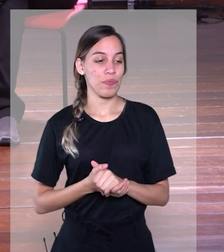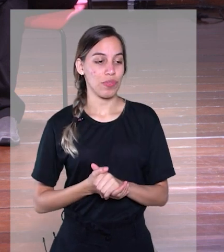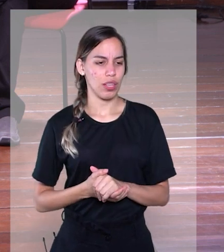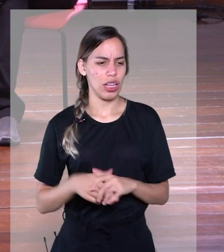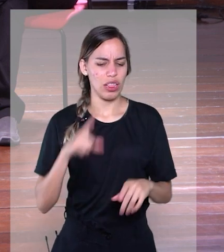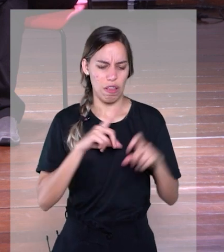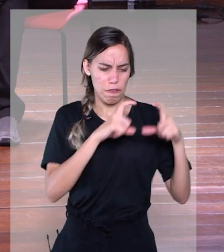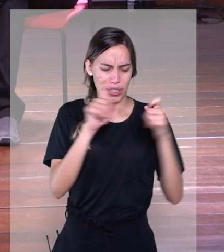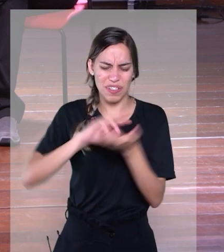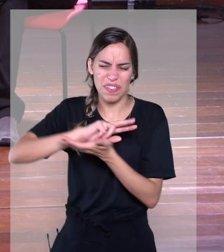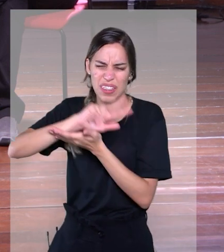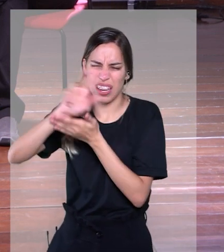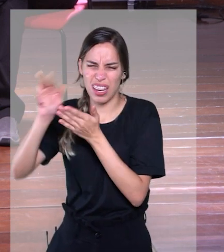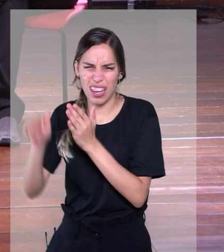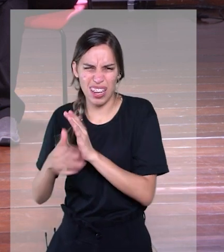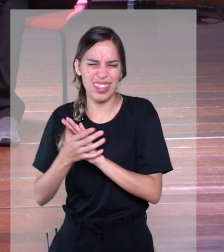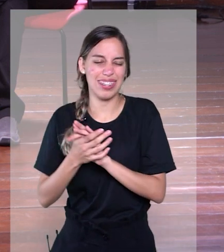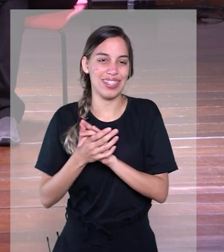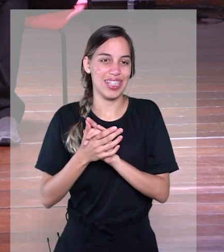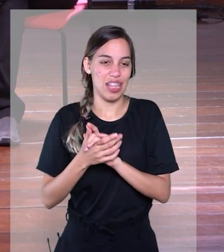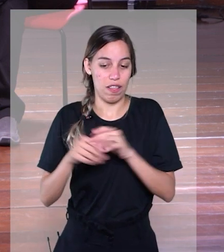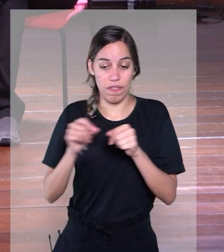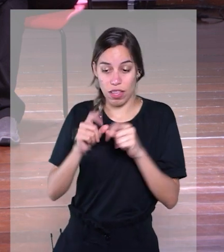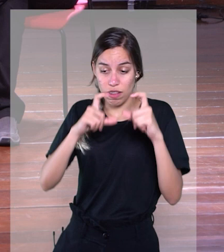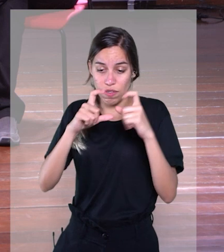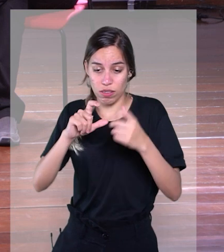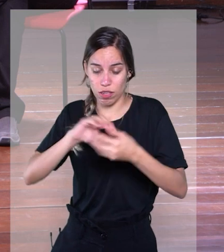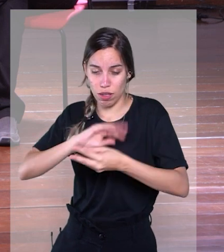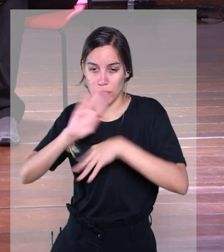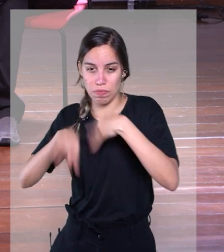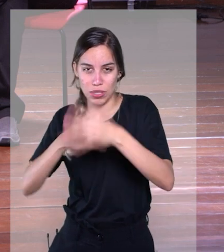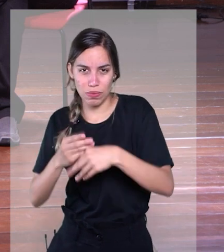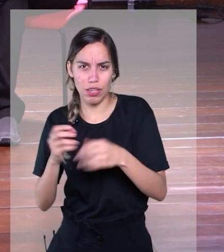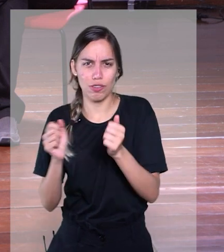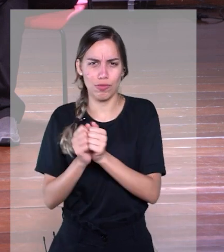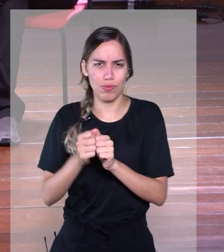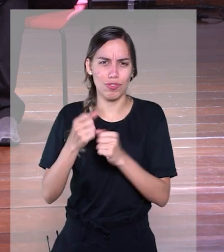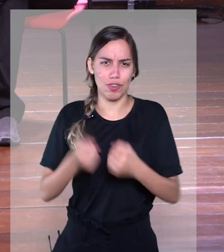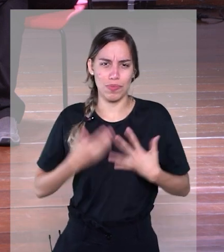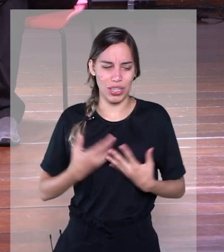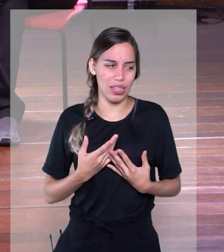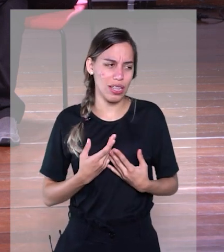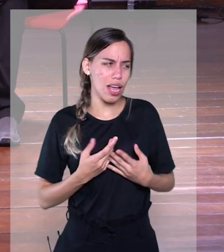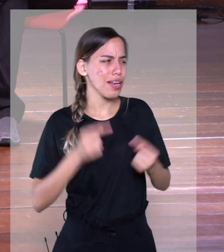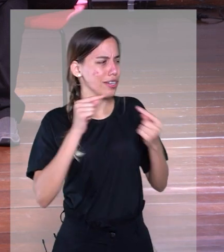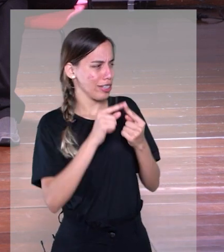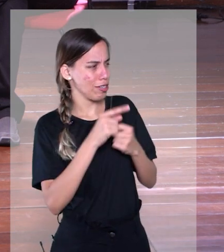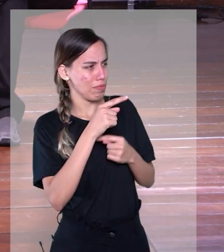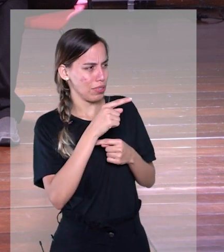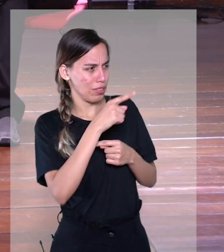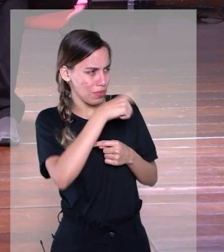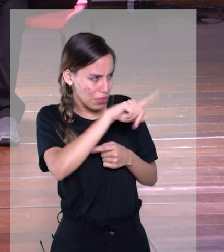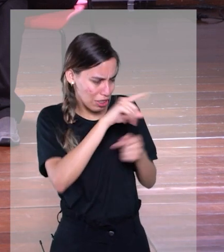fotos de jornais e misturaram essas fotos com poesias. Um pouco o que a gente fez aqui, que,